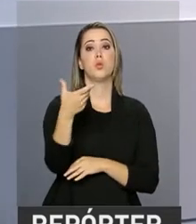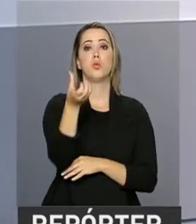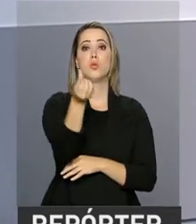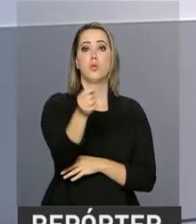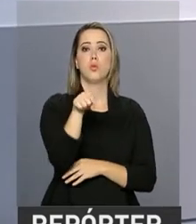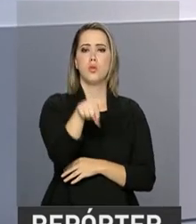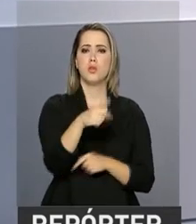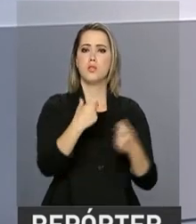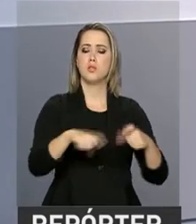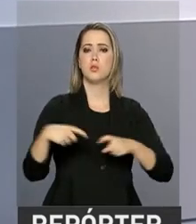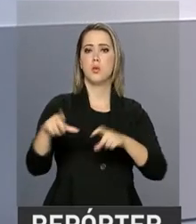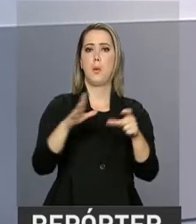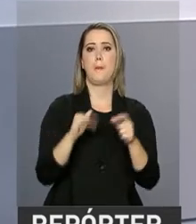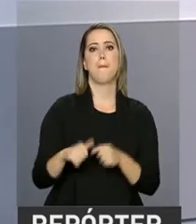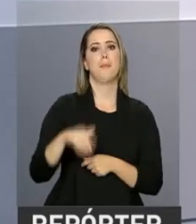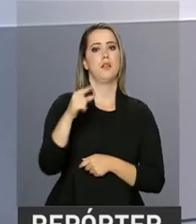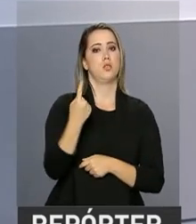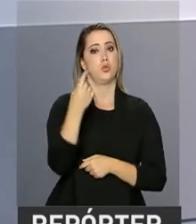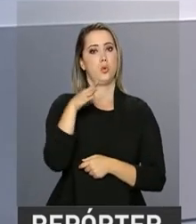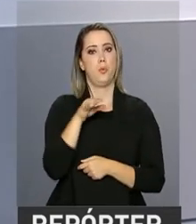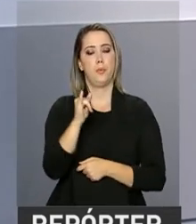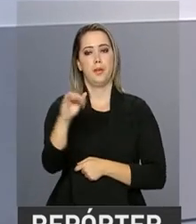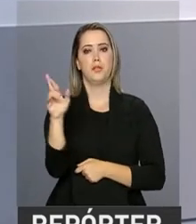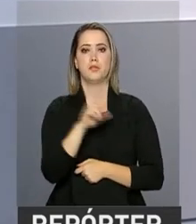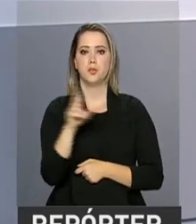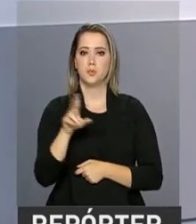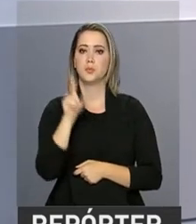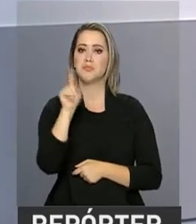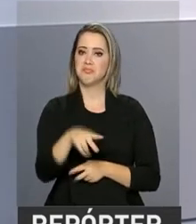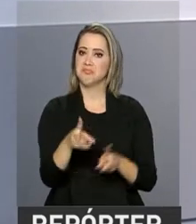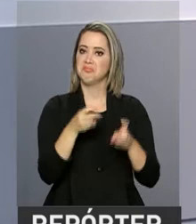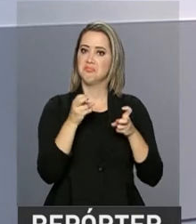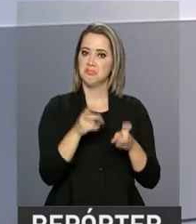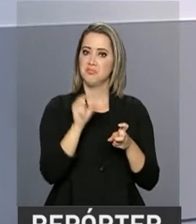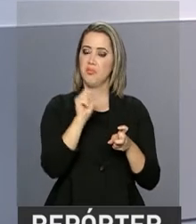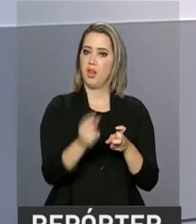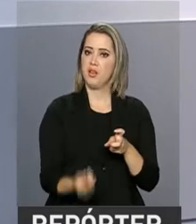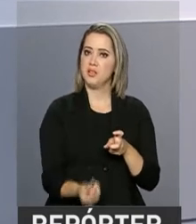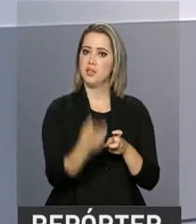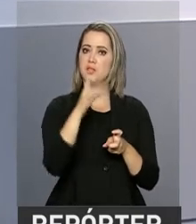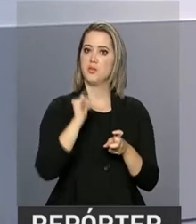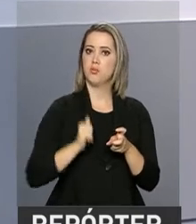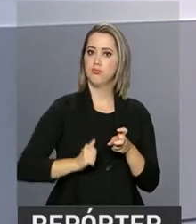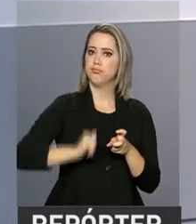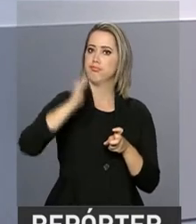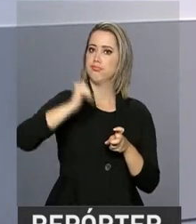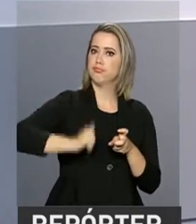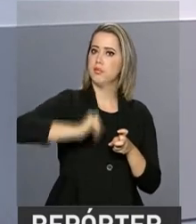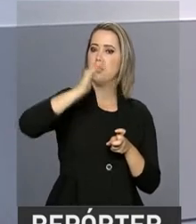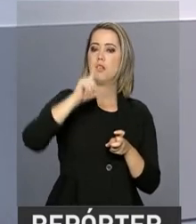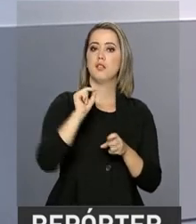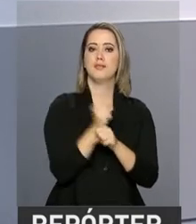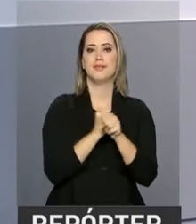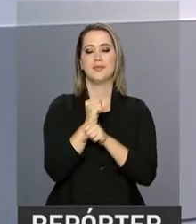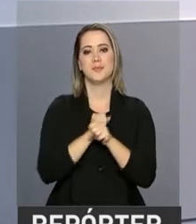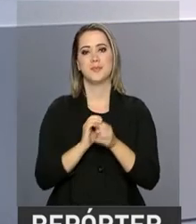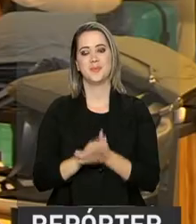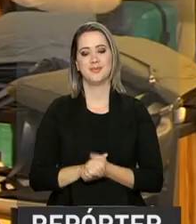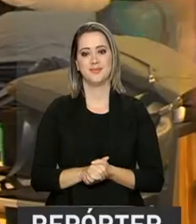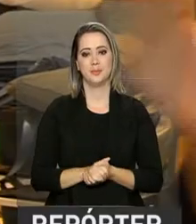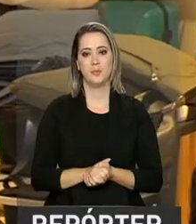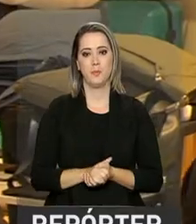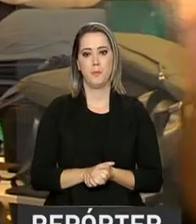lojas movimentaram mais de R$1 bilhão. E a perspectiva é que esse valor só aumente nos próximos anos.